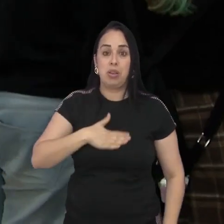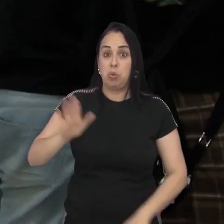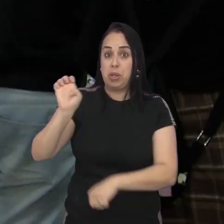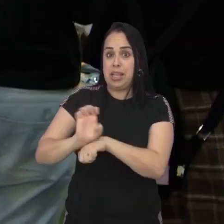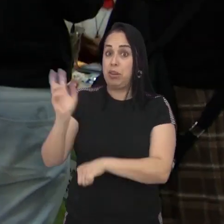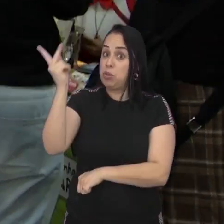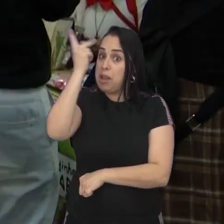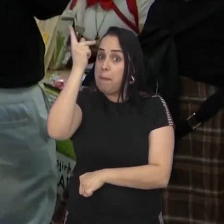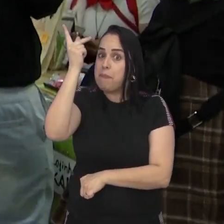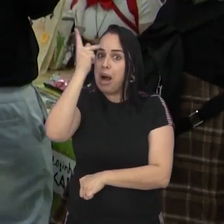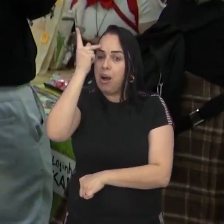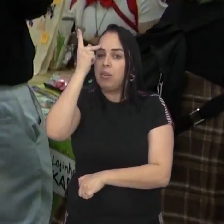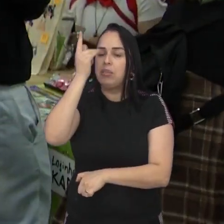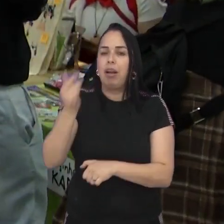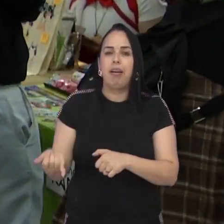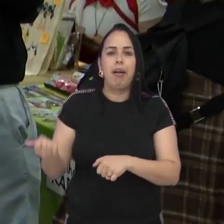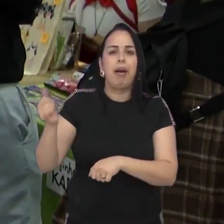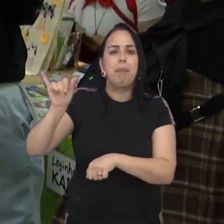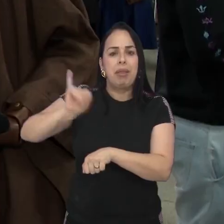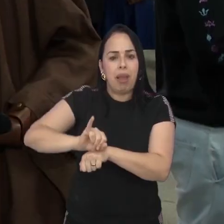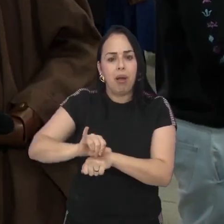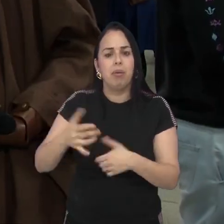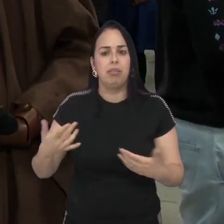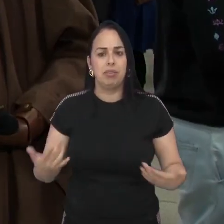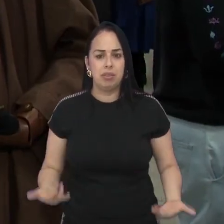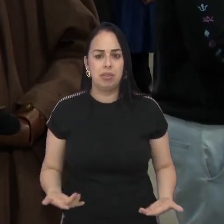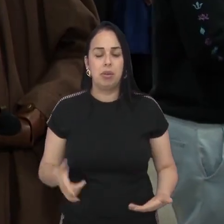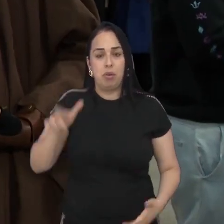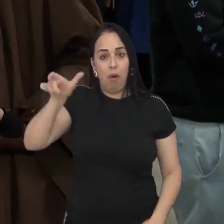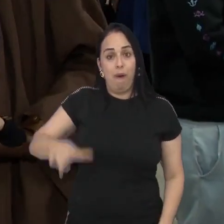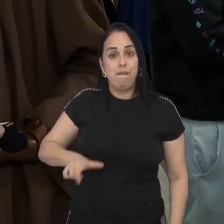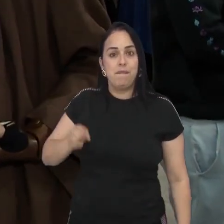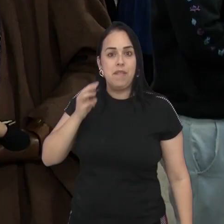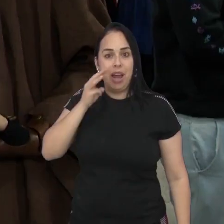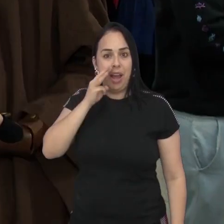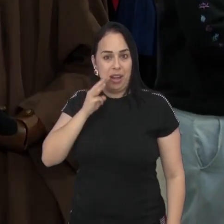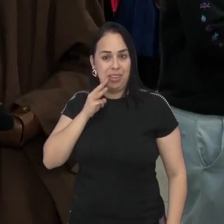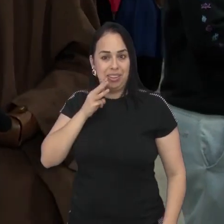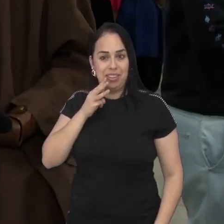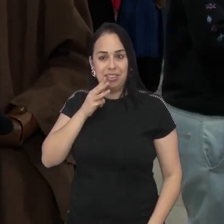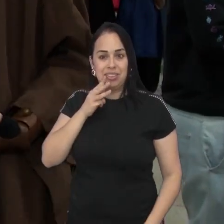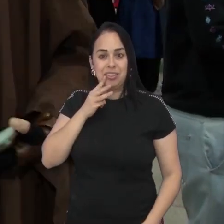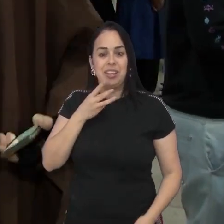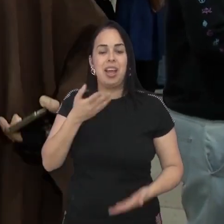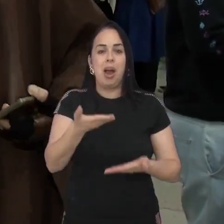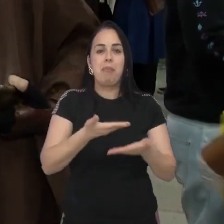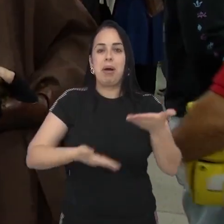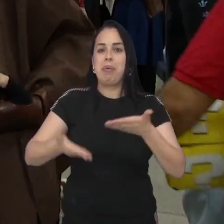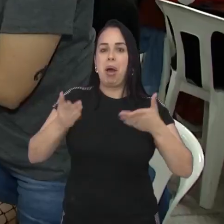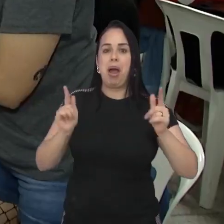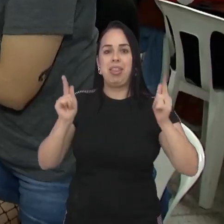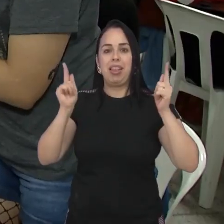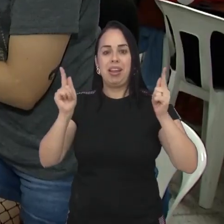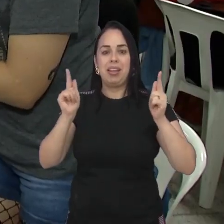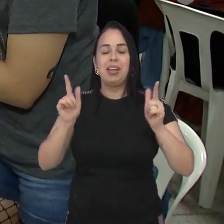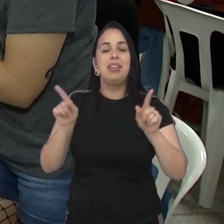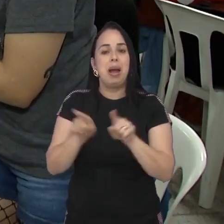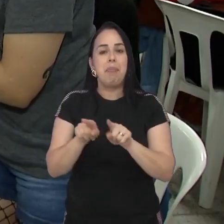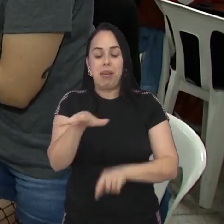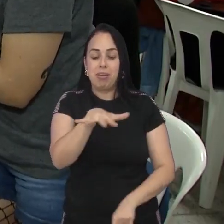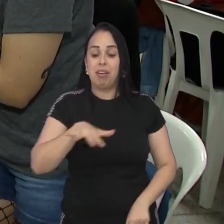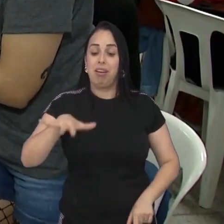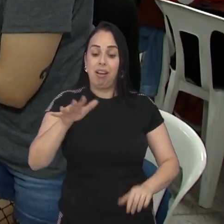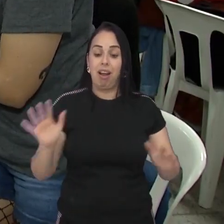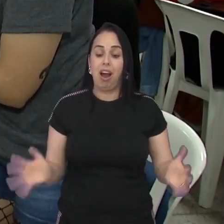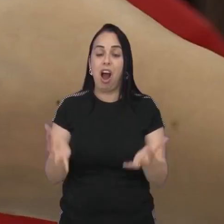de São Paulo, principalmente, né, na capital. Para o vereador, além de ser um meio de diversão, o mercado geek